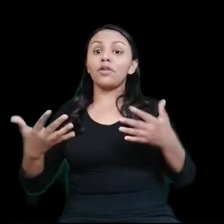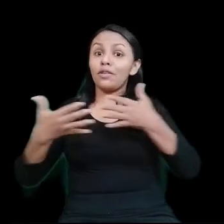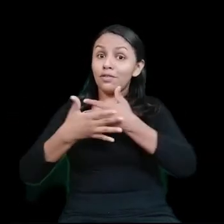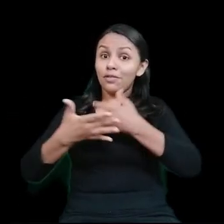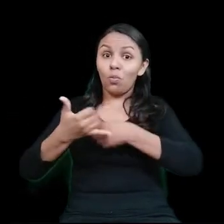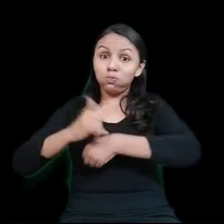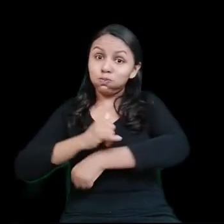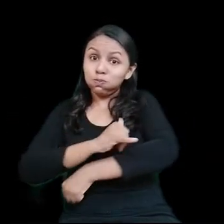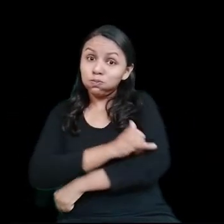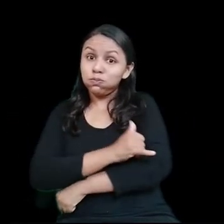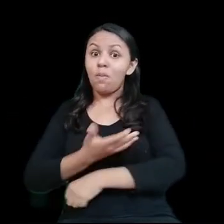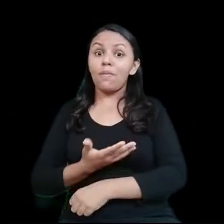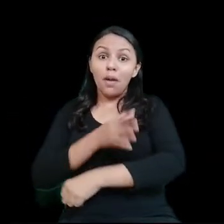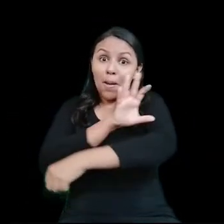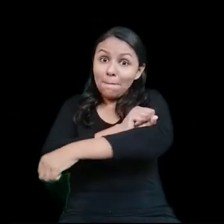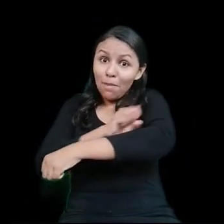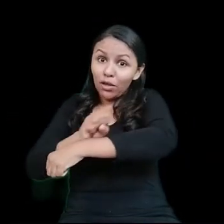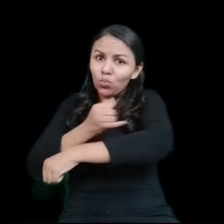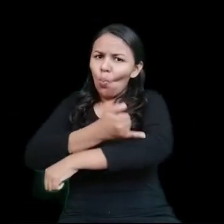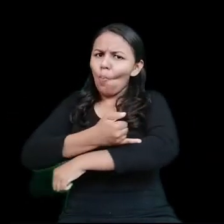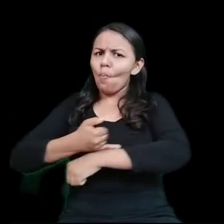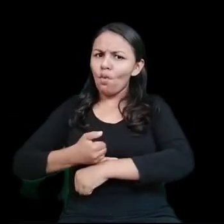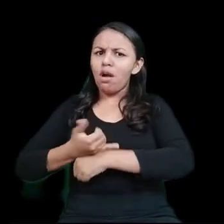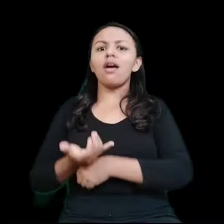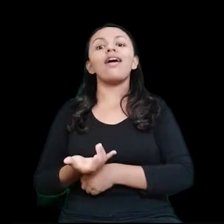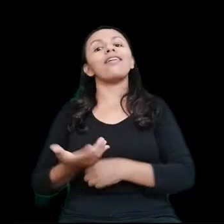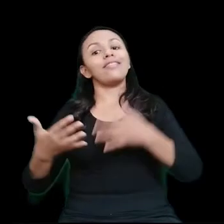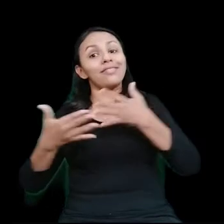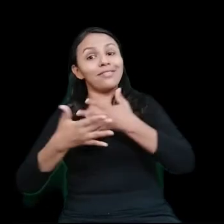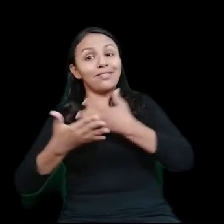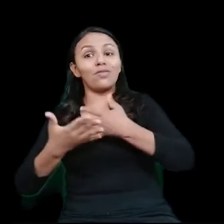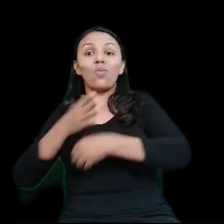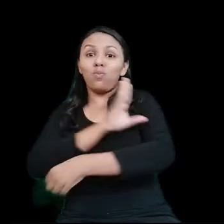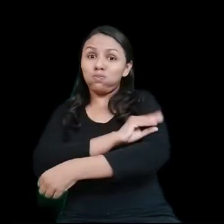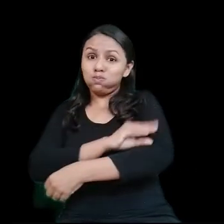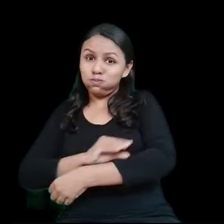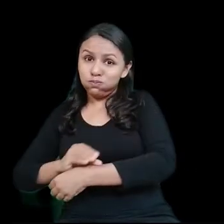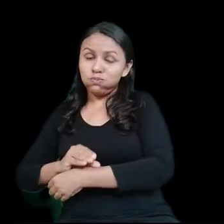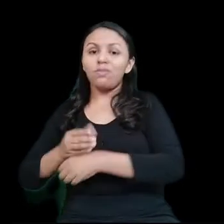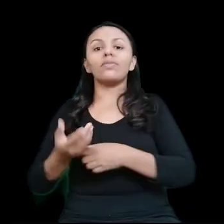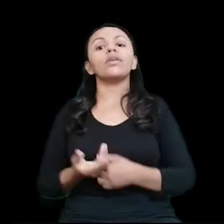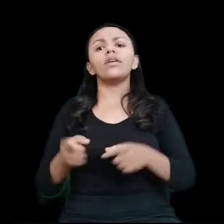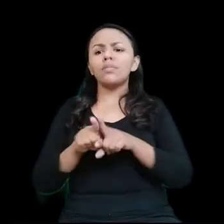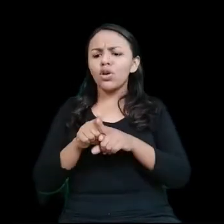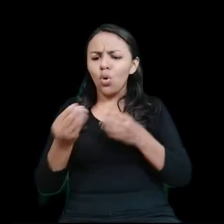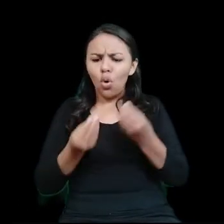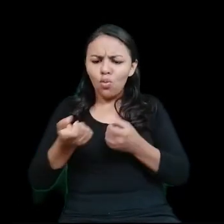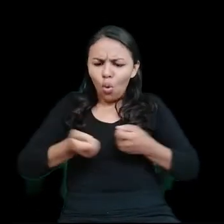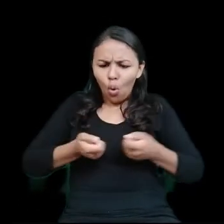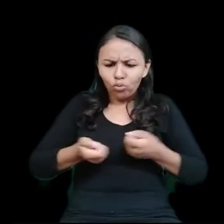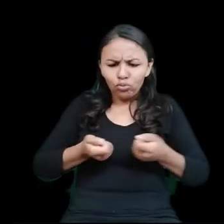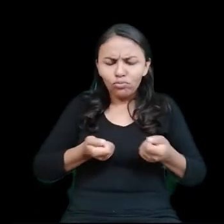tecido adiposo, a massa magra, o tecido muscular e esse controle em relação às